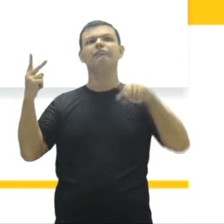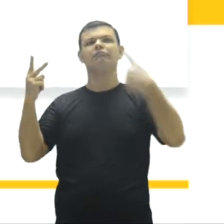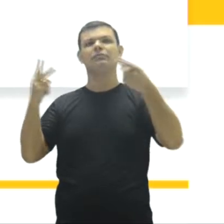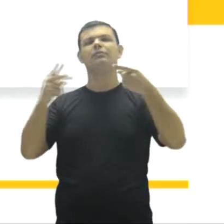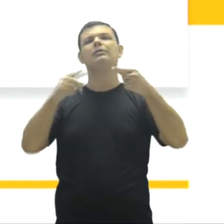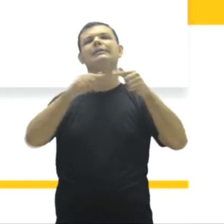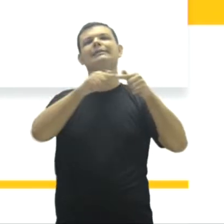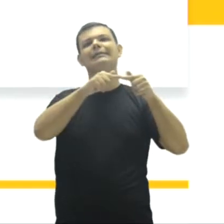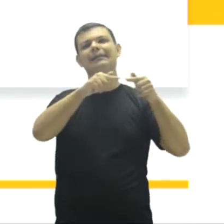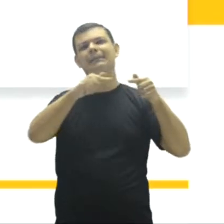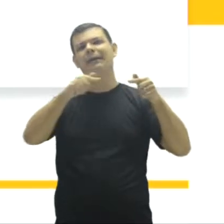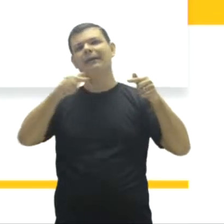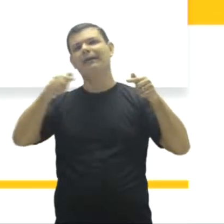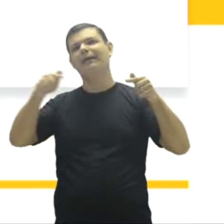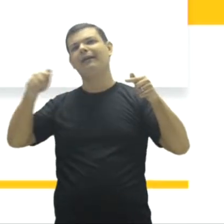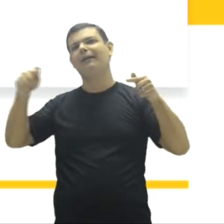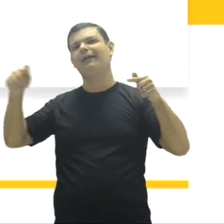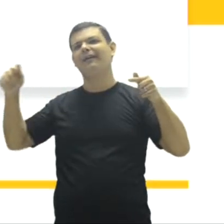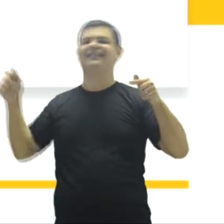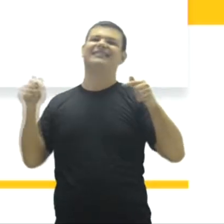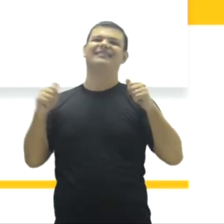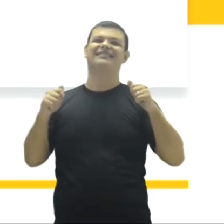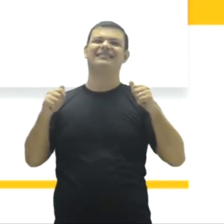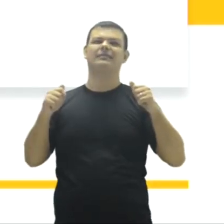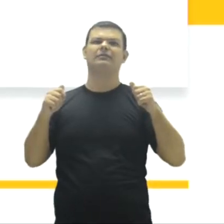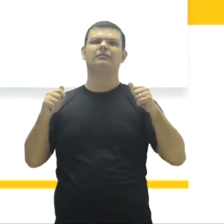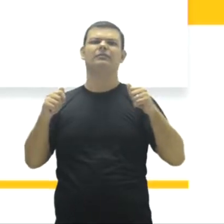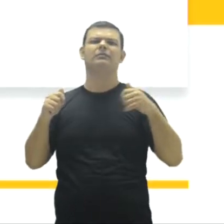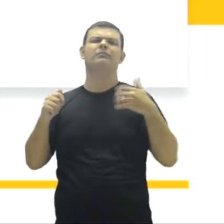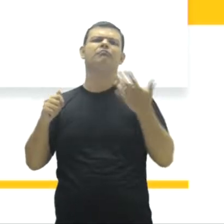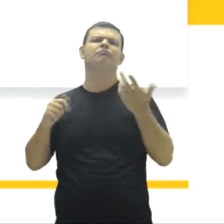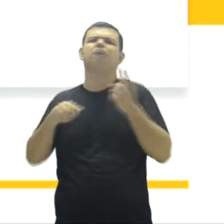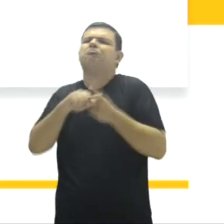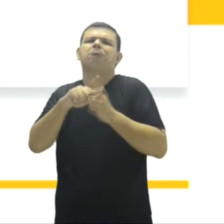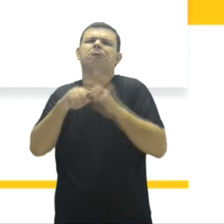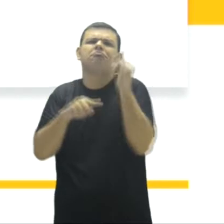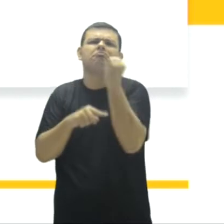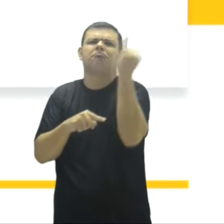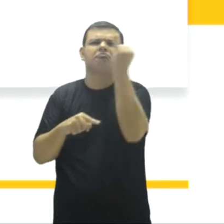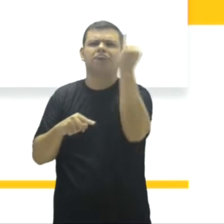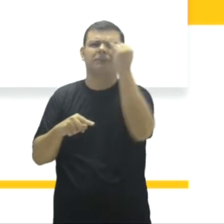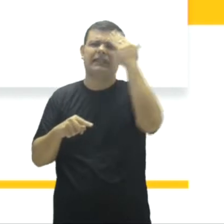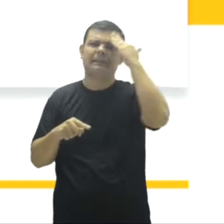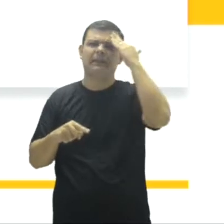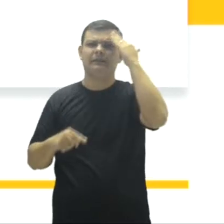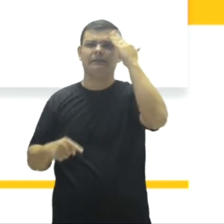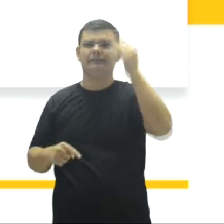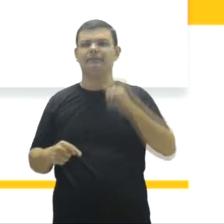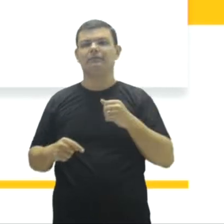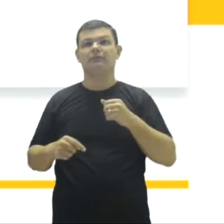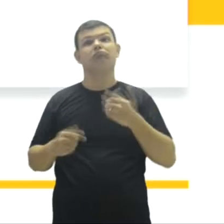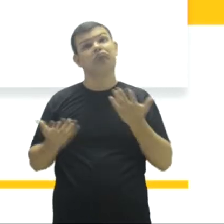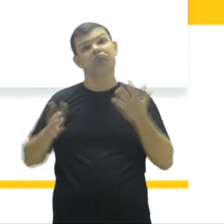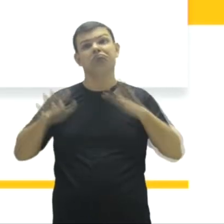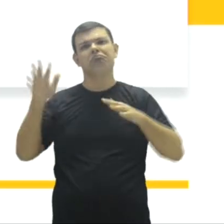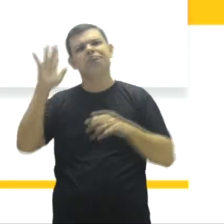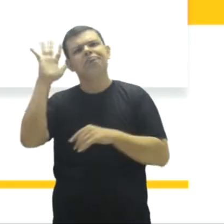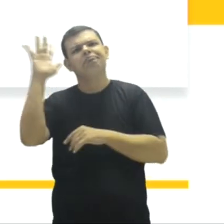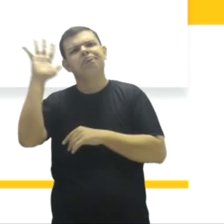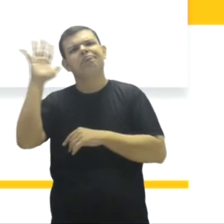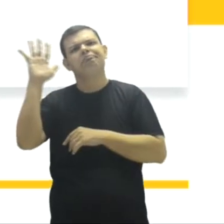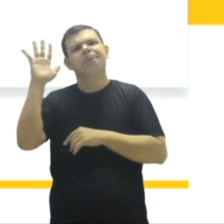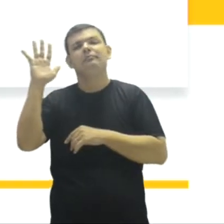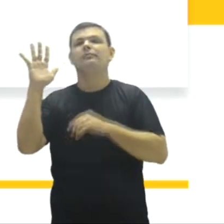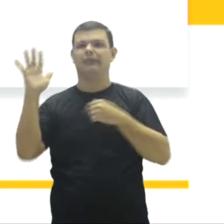está transcorrendo. Por que eu tenho que ficar atento a isso? Vocês devem estar me perguntando. E eu vou responder para